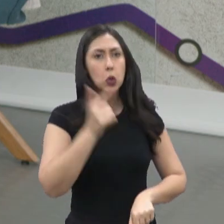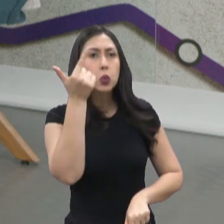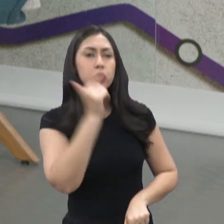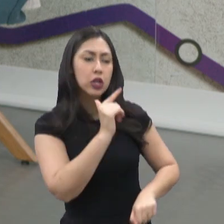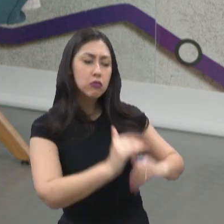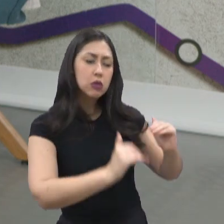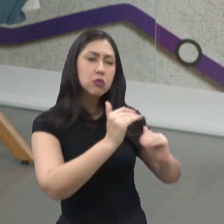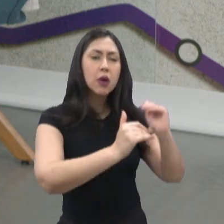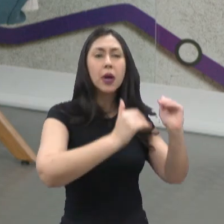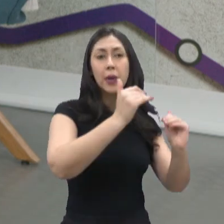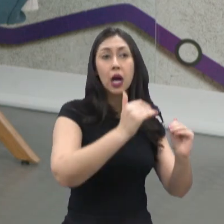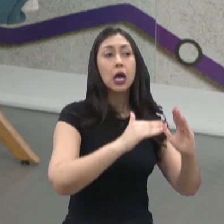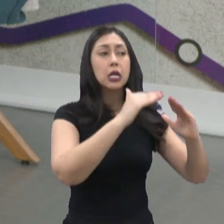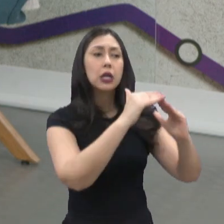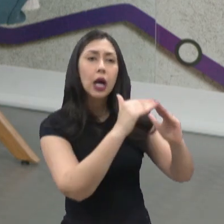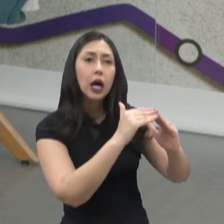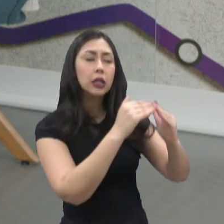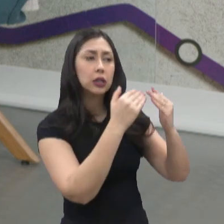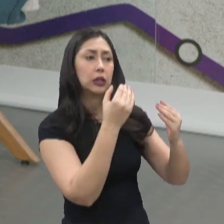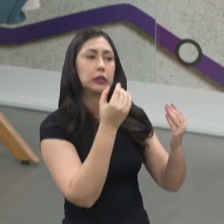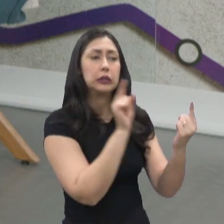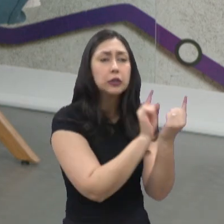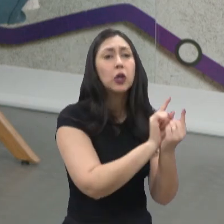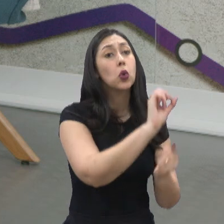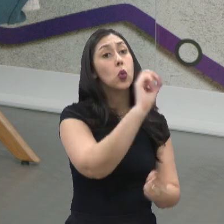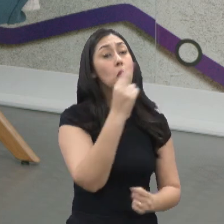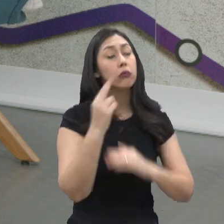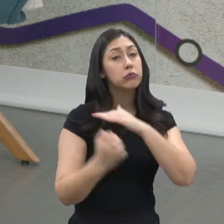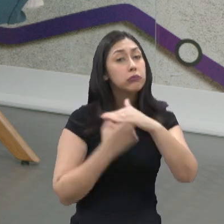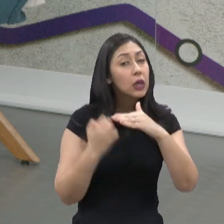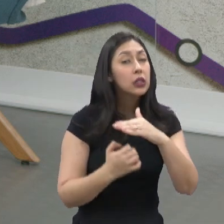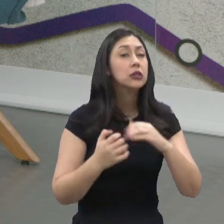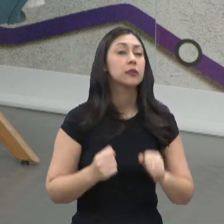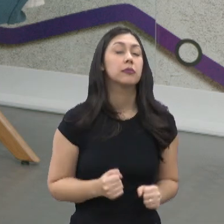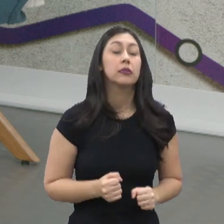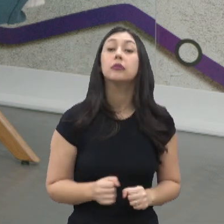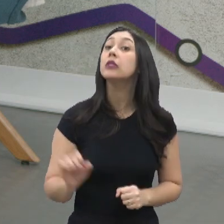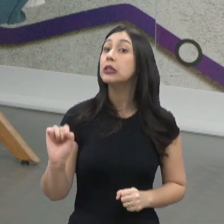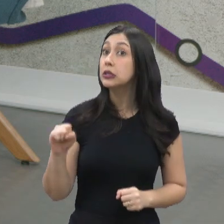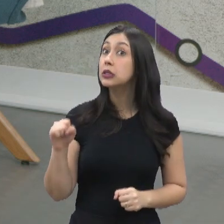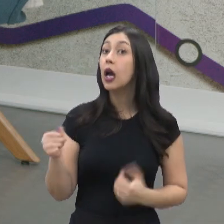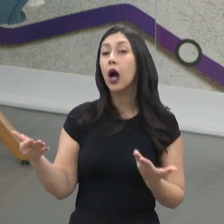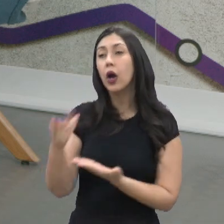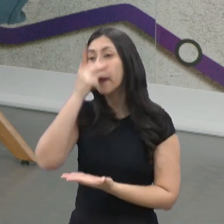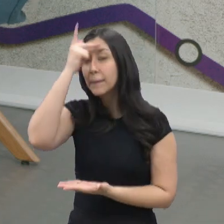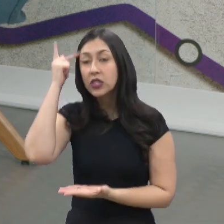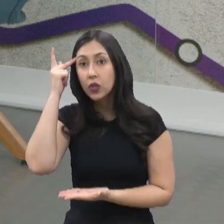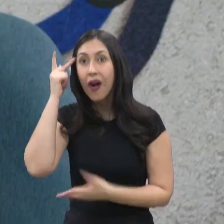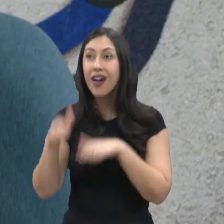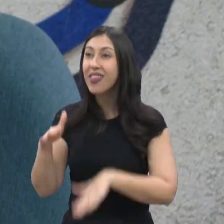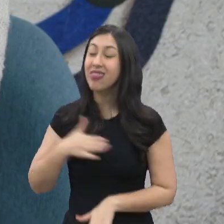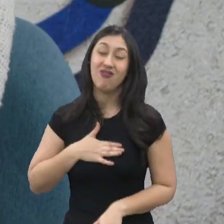né, ou em alguma empresa, por exemplo, também. Exato. Com esse aumento de praticantes de exercício físico, nem todo mundo tem o perfil da